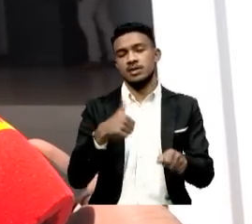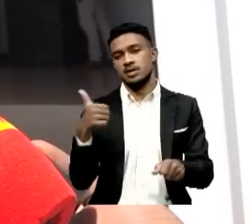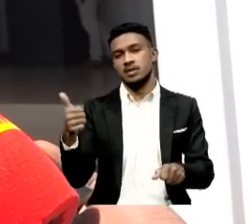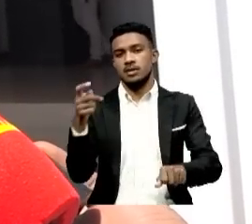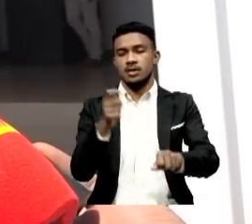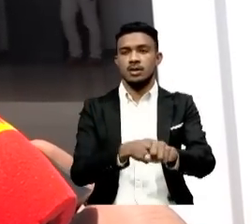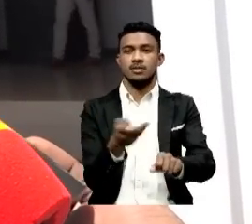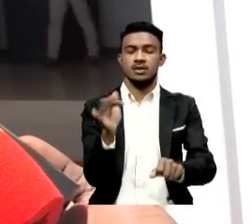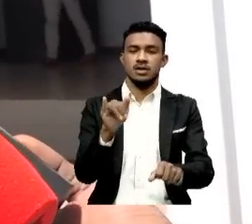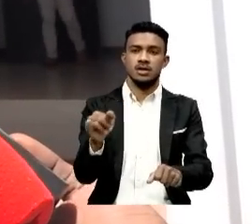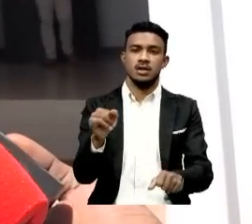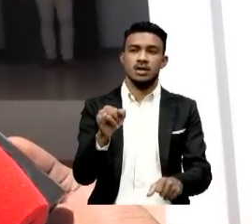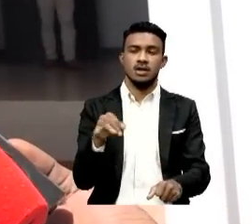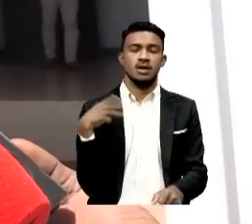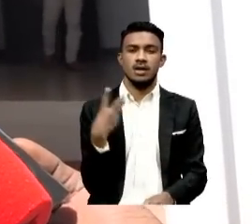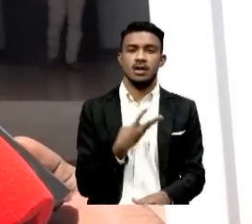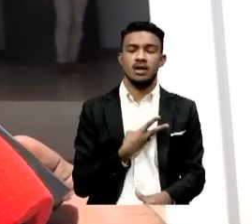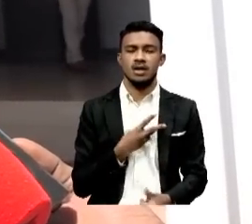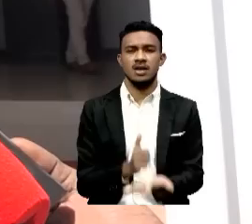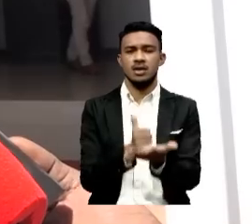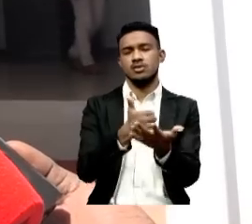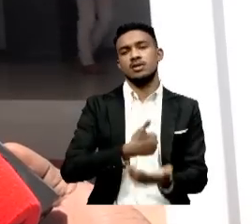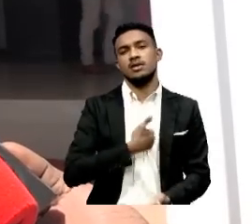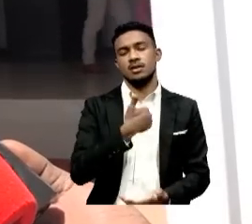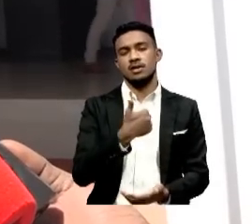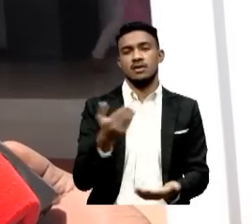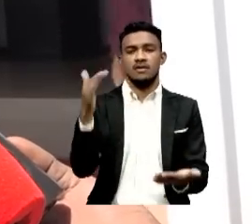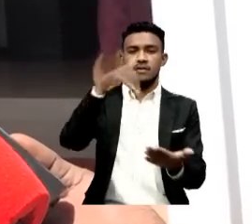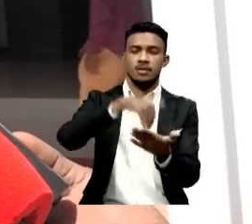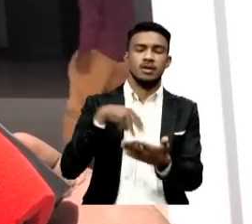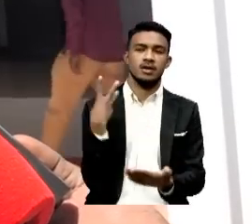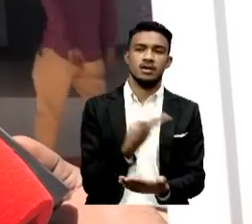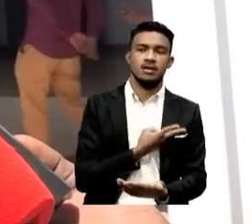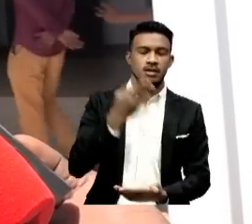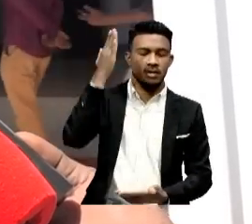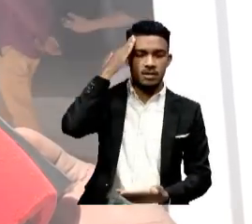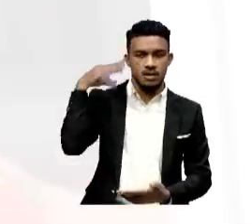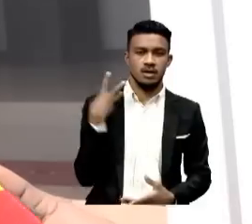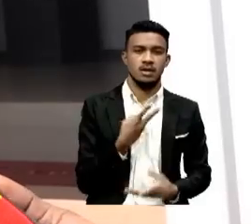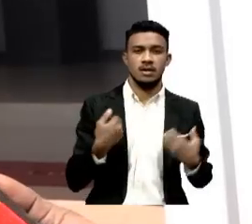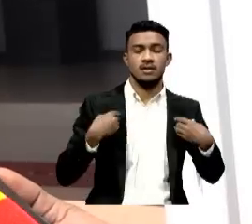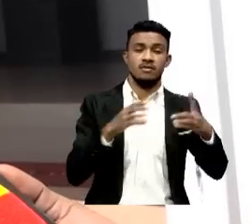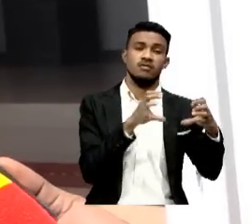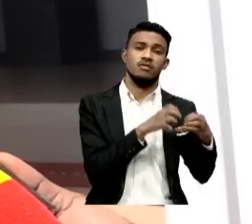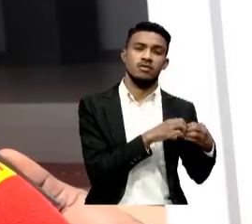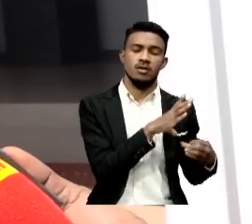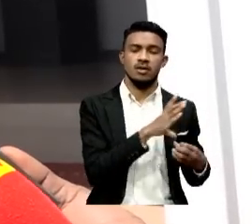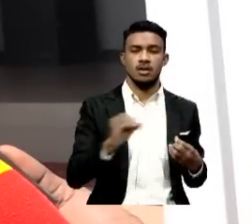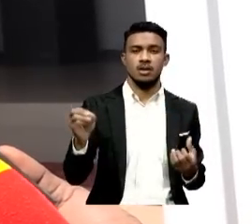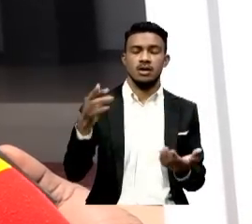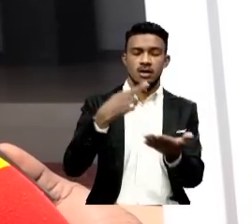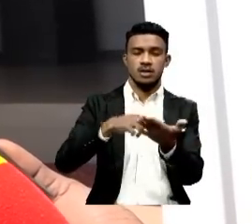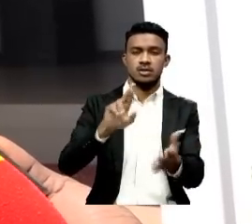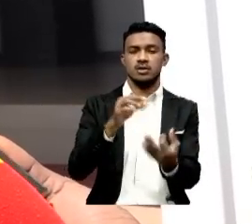ser lançana, ita corbanca nita na an. Ne fila vale baita na moral, ita ia fuanca lá é. Verifica te hotel lor mai